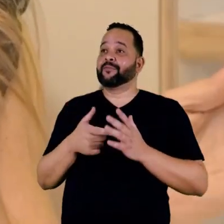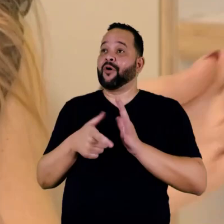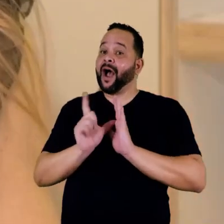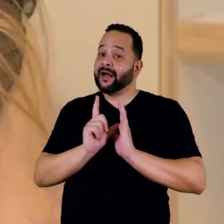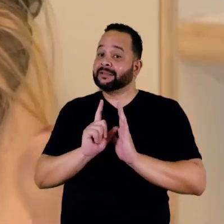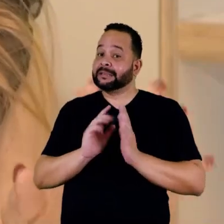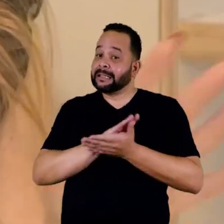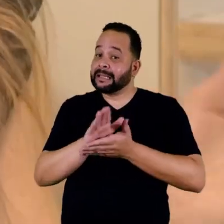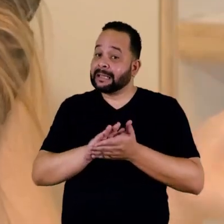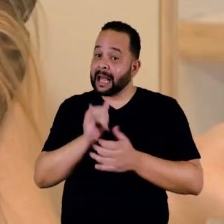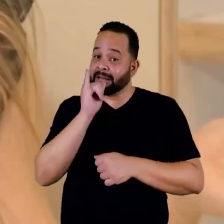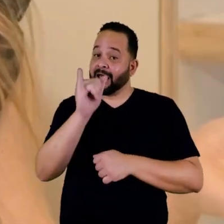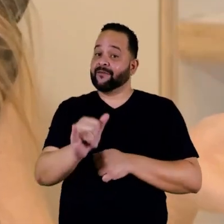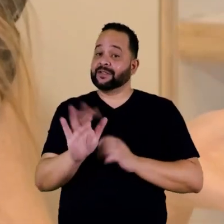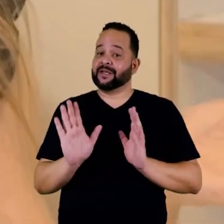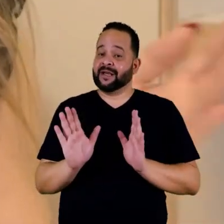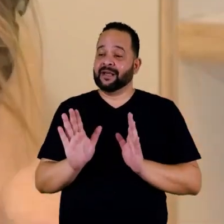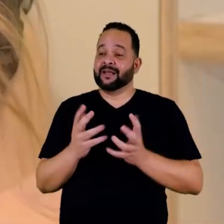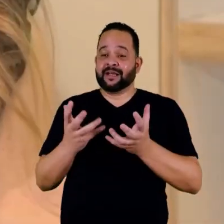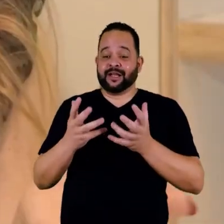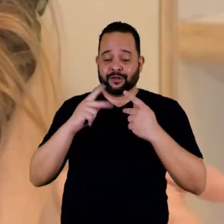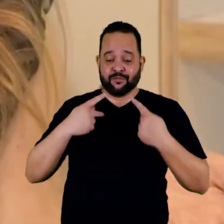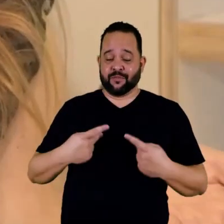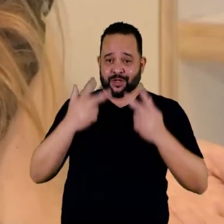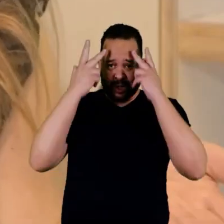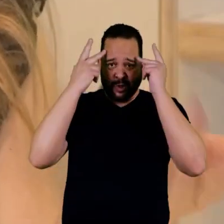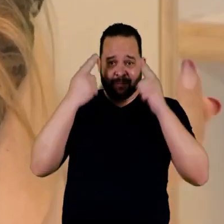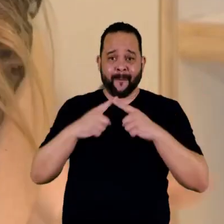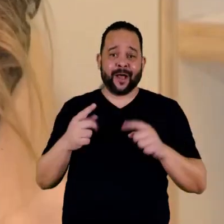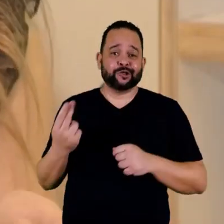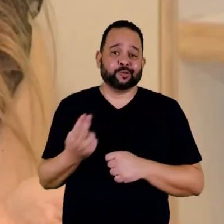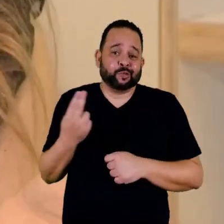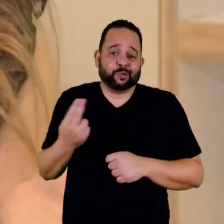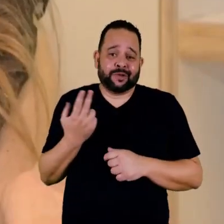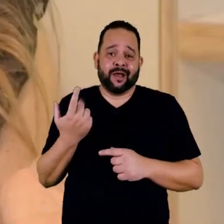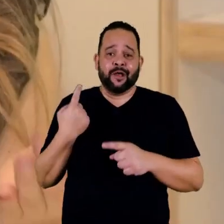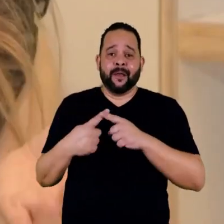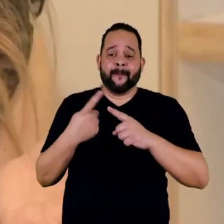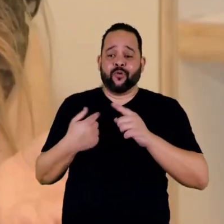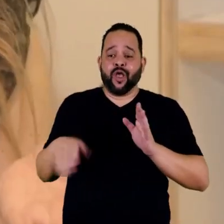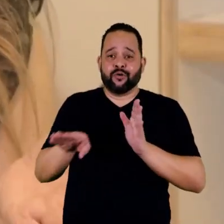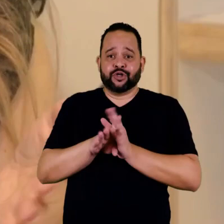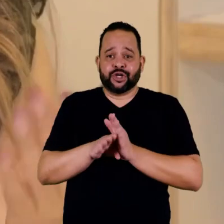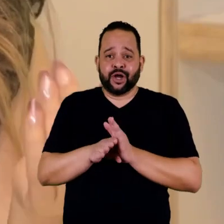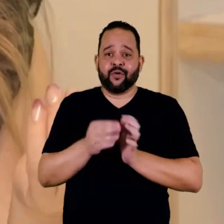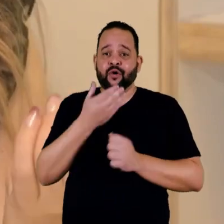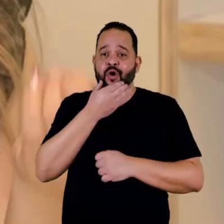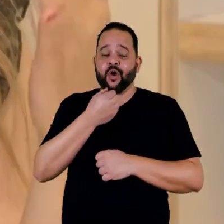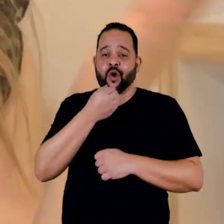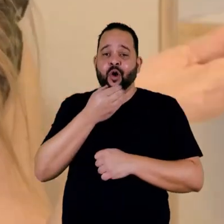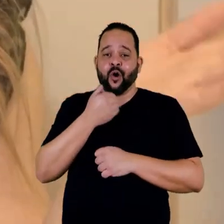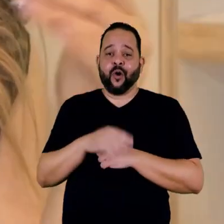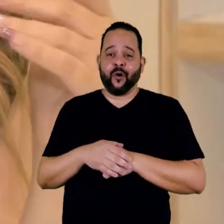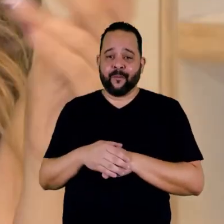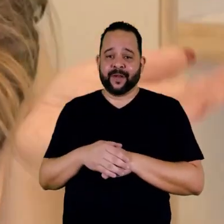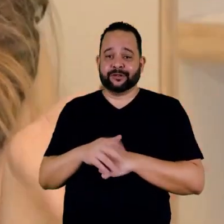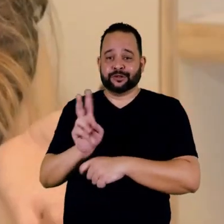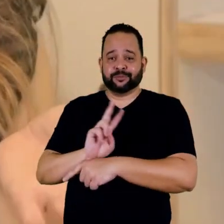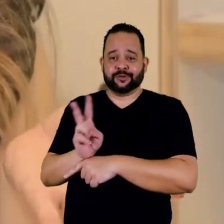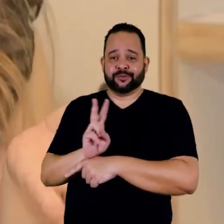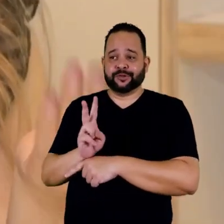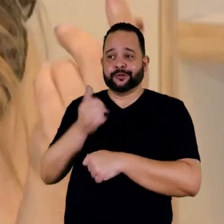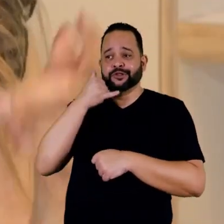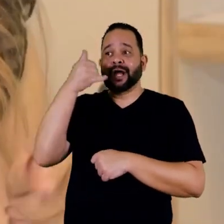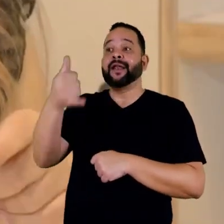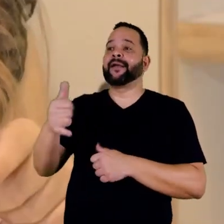ver se eu consigo ser tipo o ser humano normal mas não dá porque eu chego o porteiro já fala já liga para alguém falar